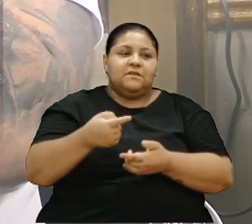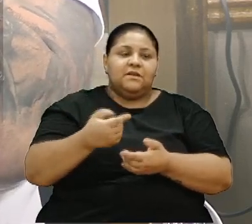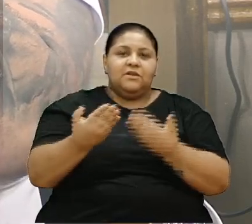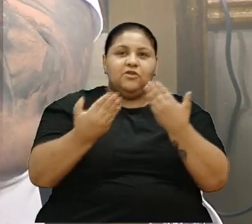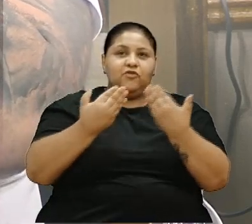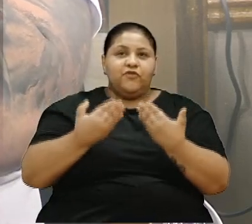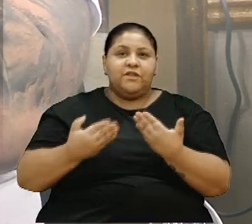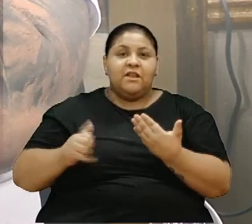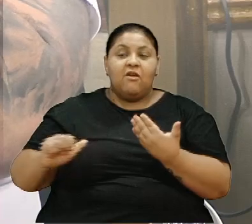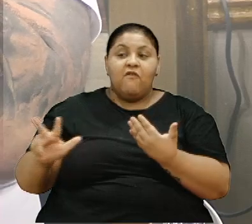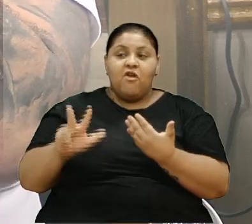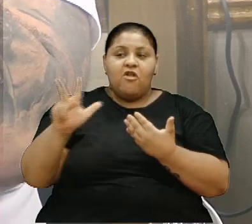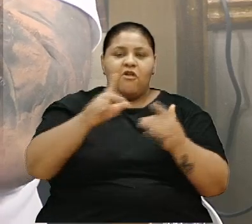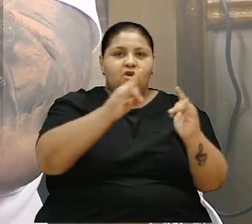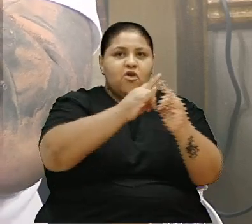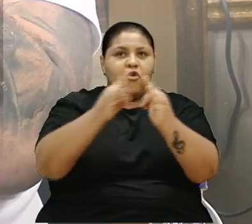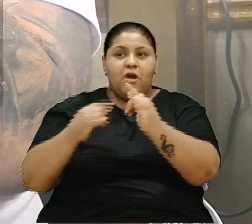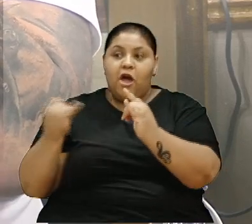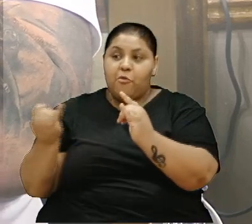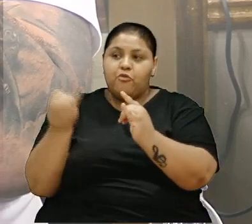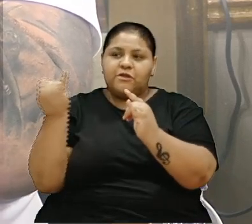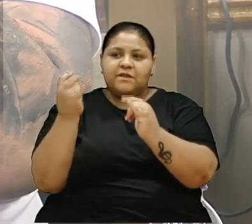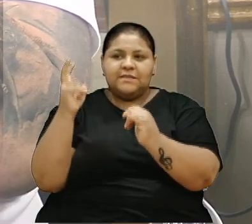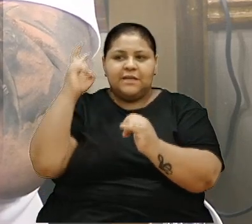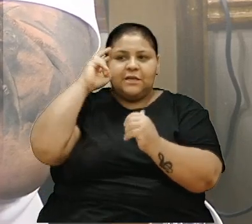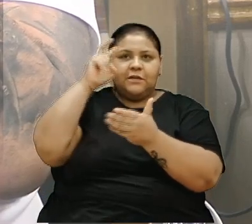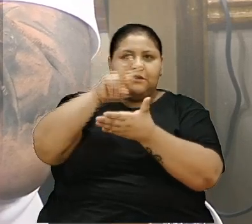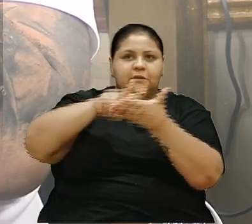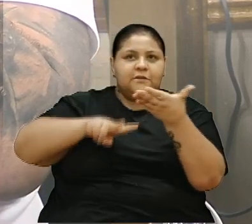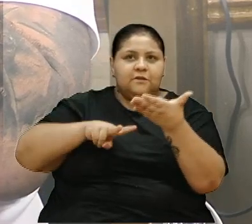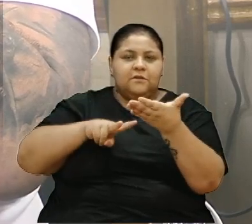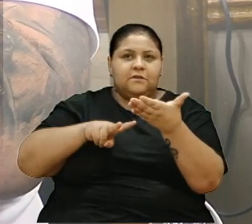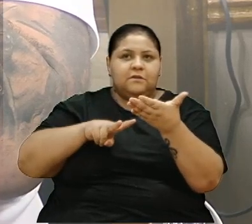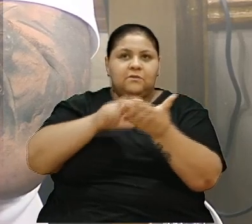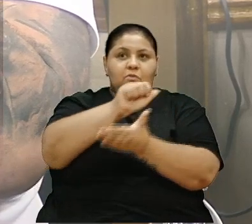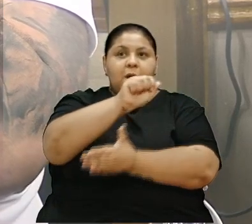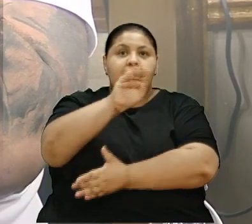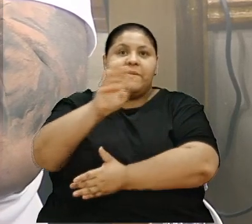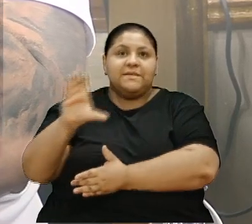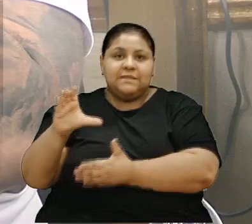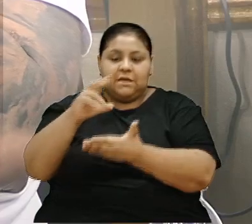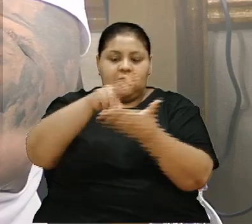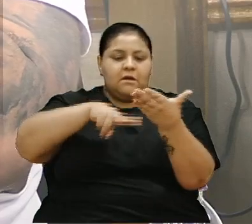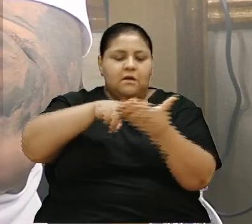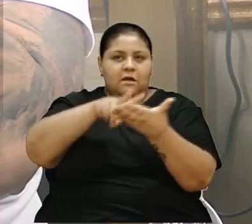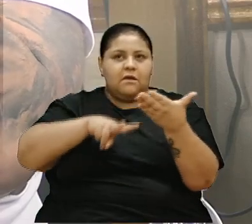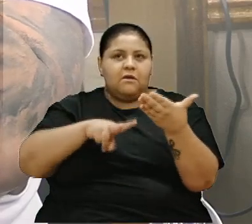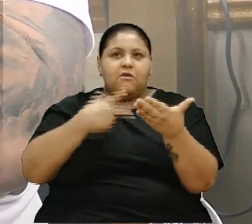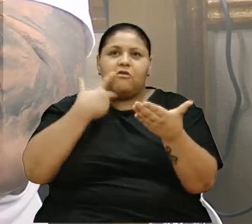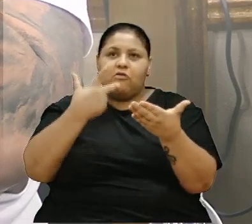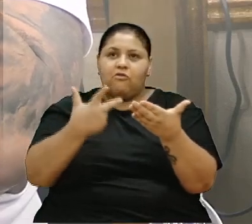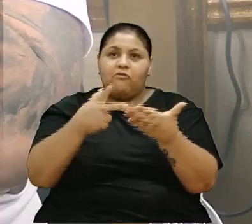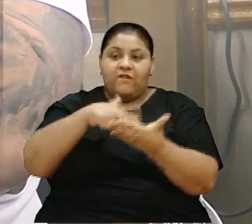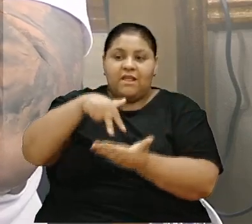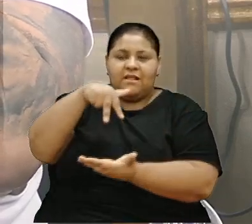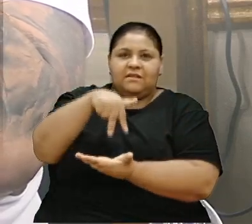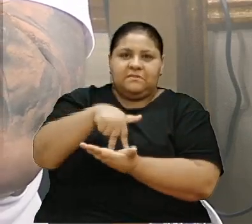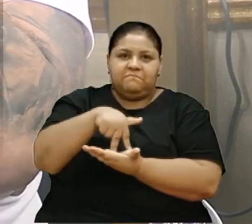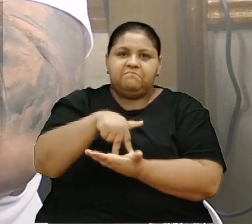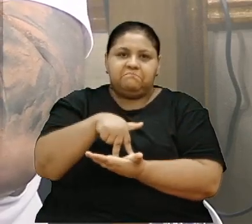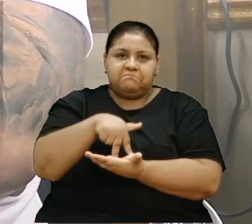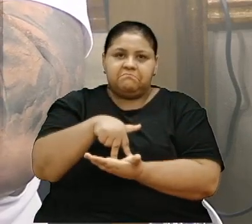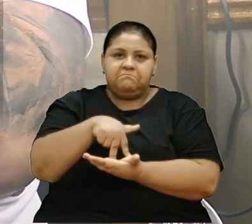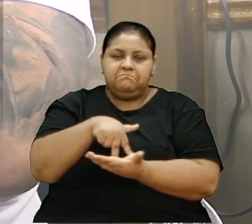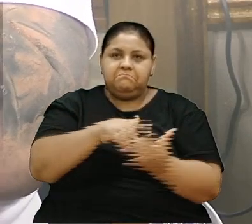Instituto, o valor da leitura, da cultura, da alfabetização. E é justamente isso que eu falei, inclusive, na tribuna.